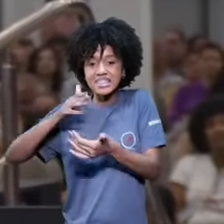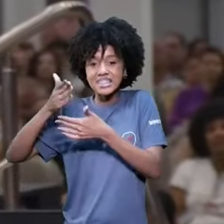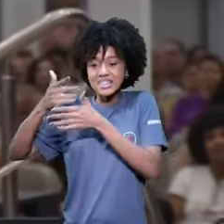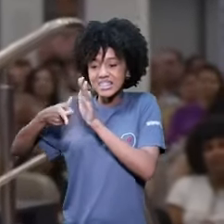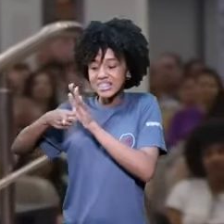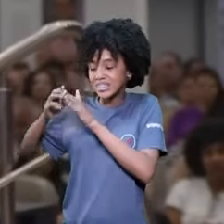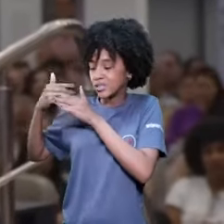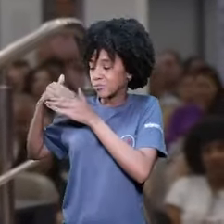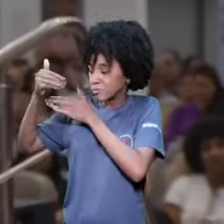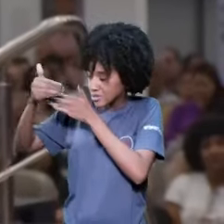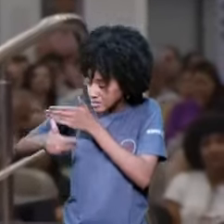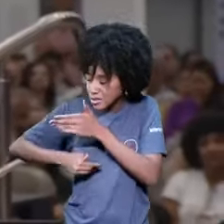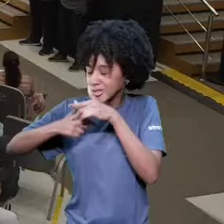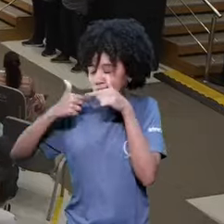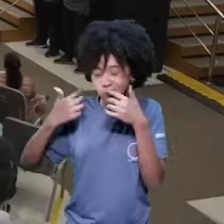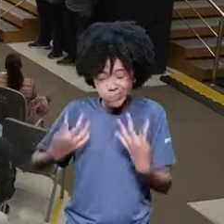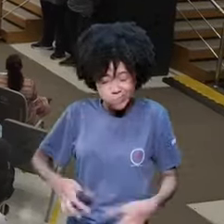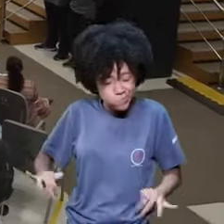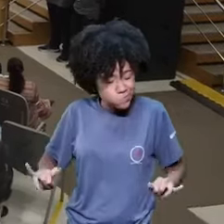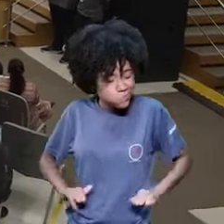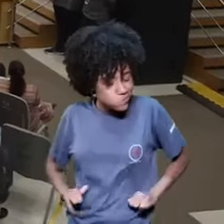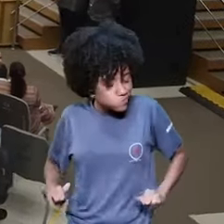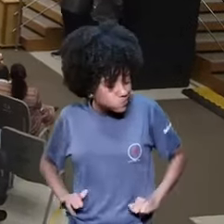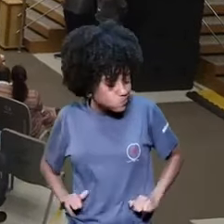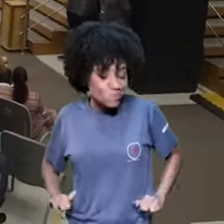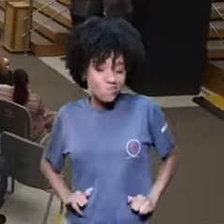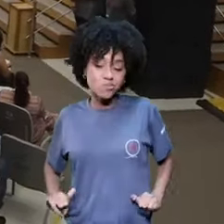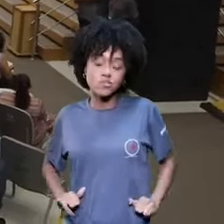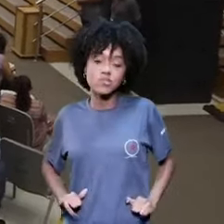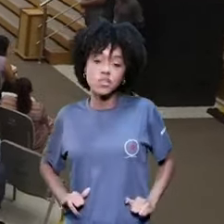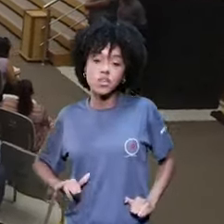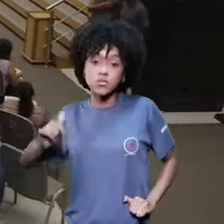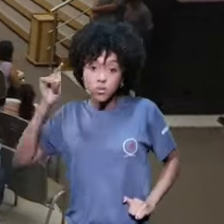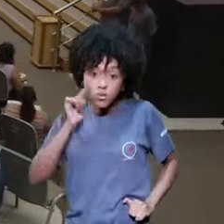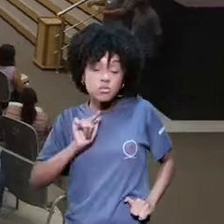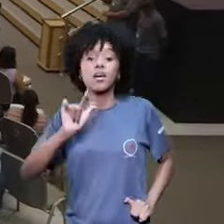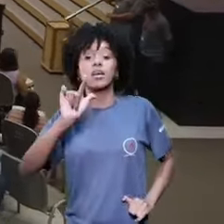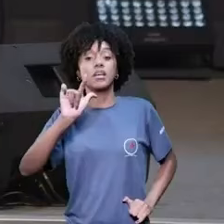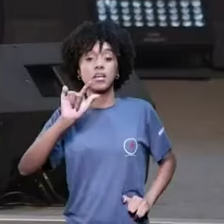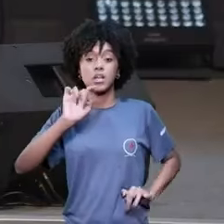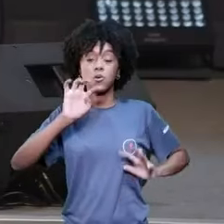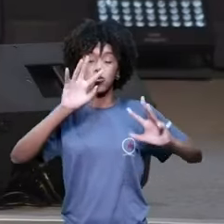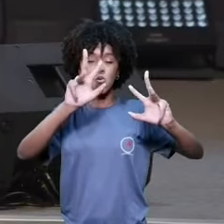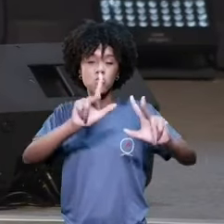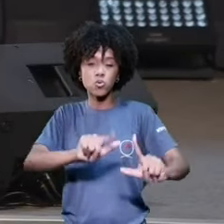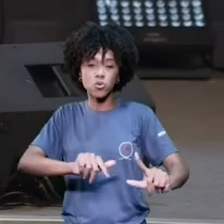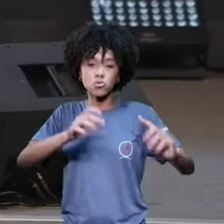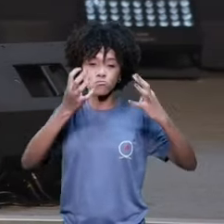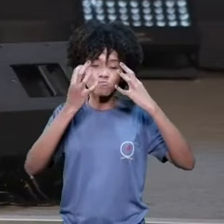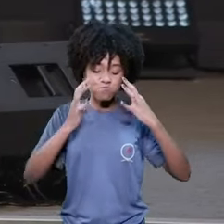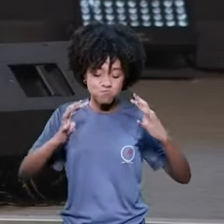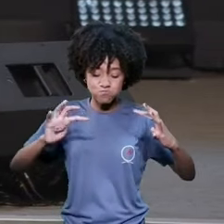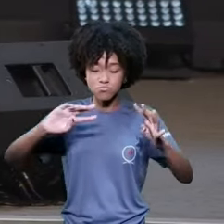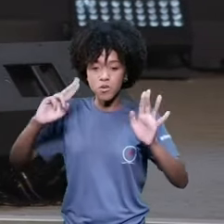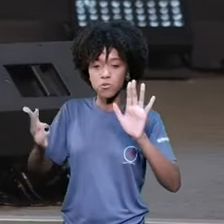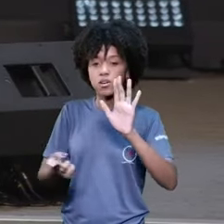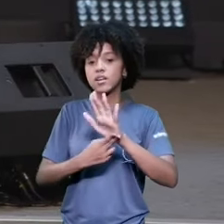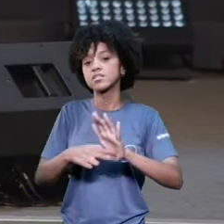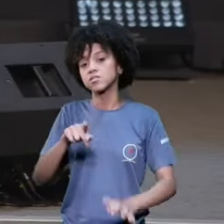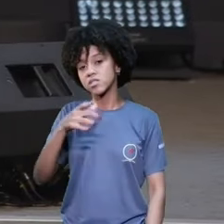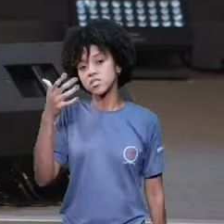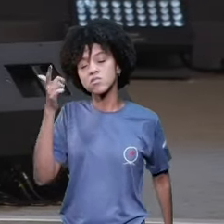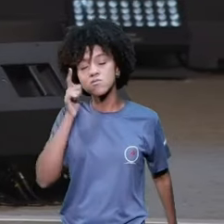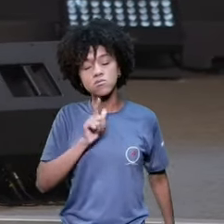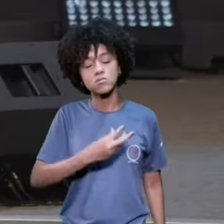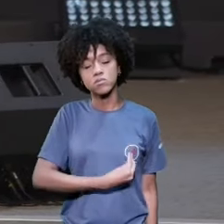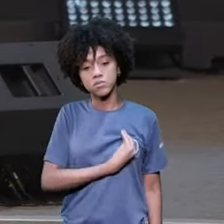negócio é complicado, o deserto vai te amassando, mas quando você passa, todo mundo reconhece que você sobreviveu. Eu gosto do que